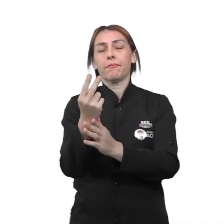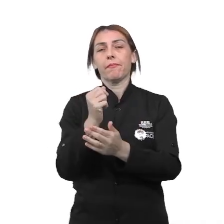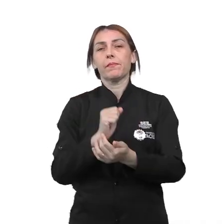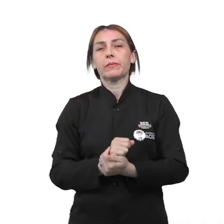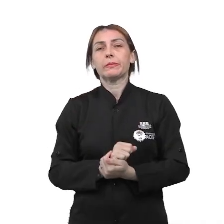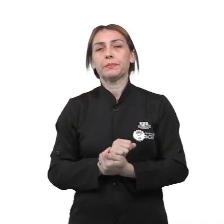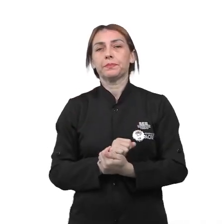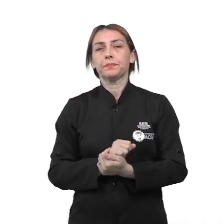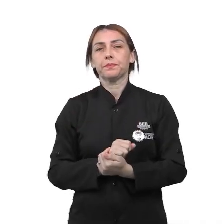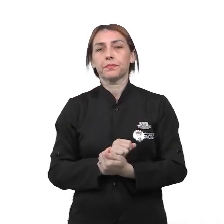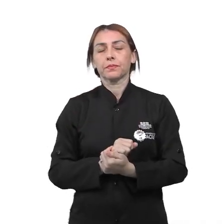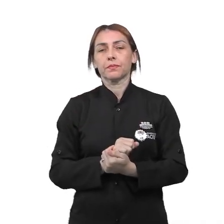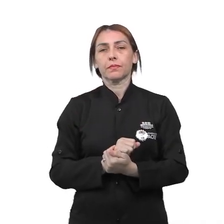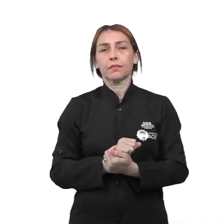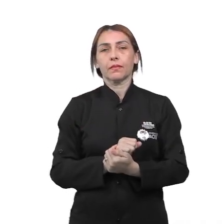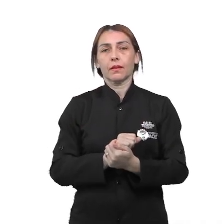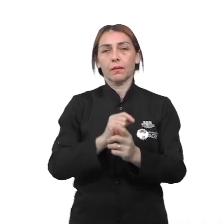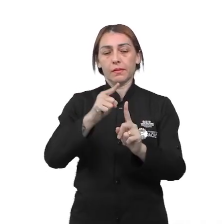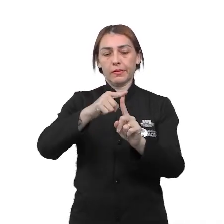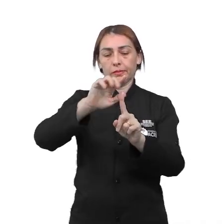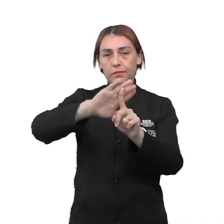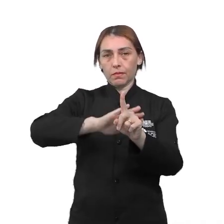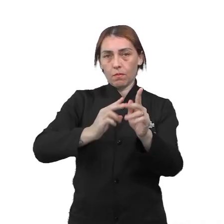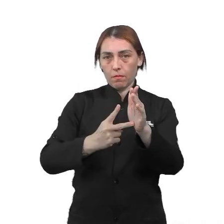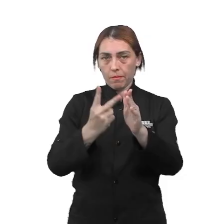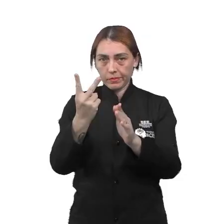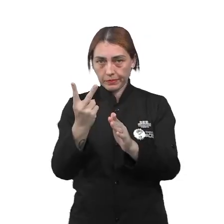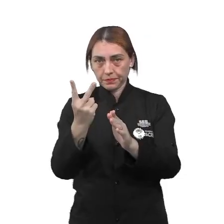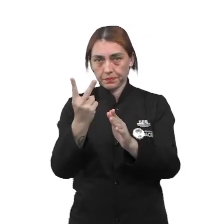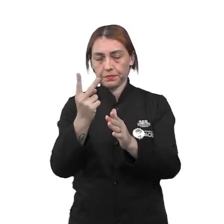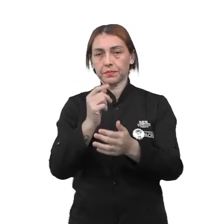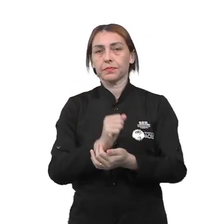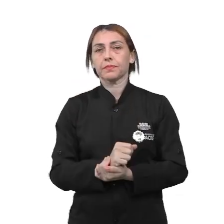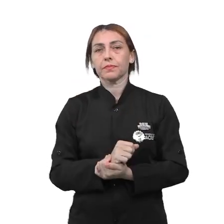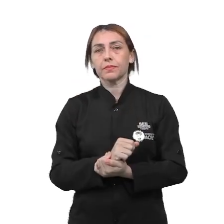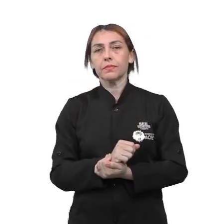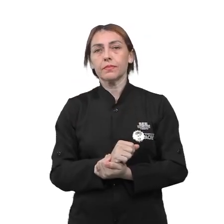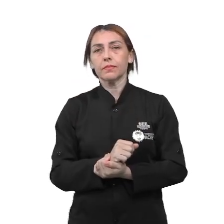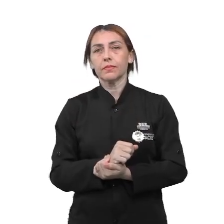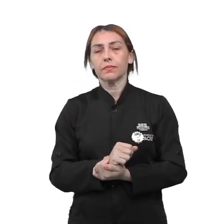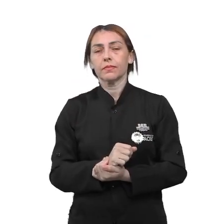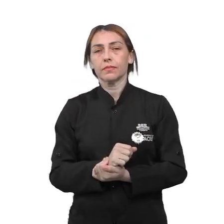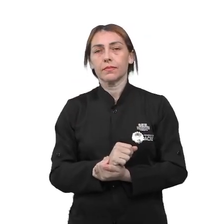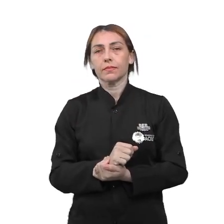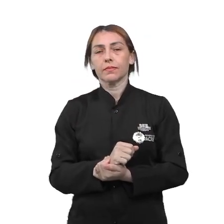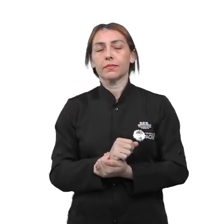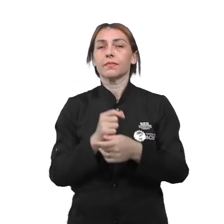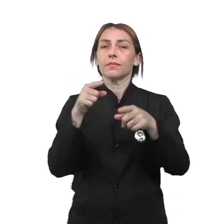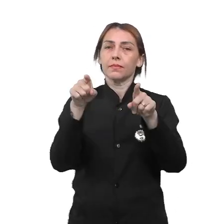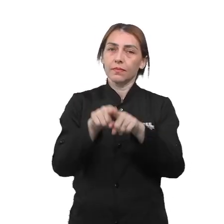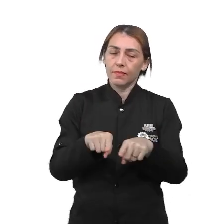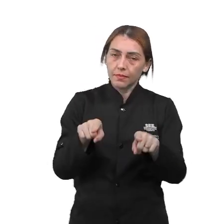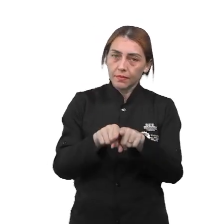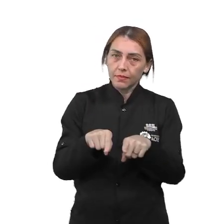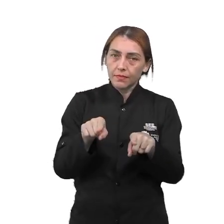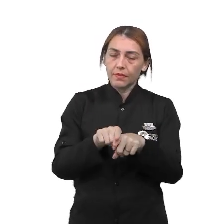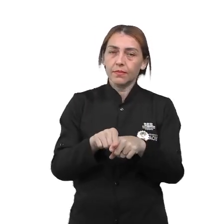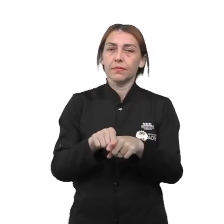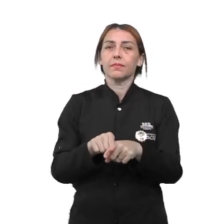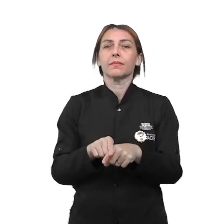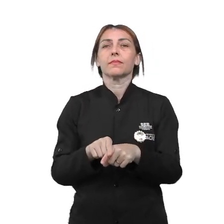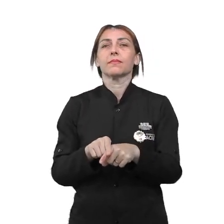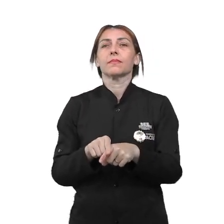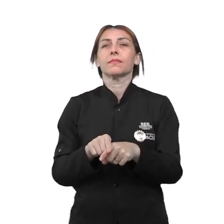a face lateral, ó, aparece 2 vezes, tá vendo? Ou seja, aqui e aqui. E também, e não menos importante, essa